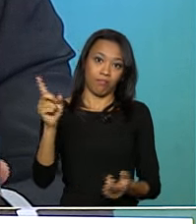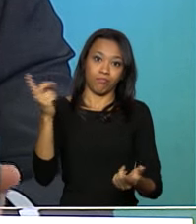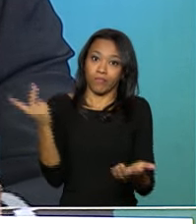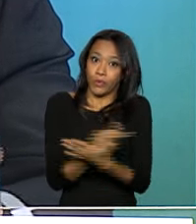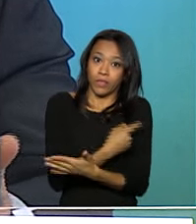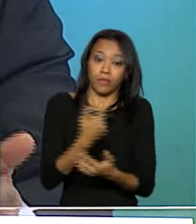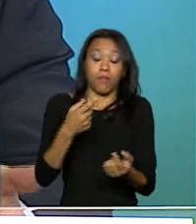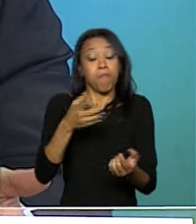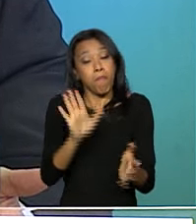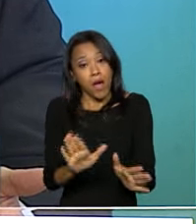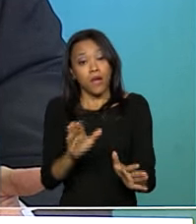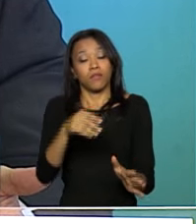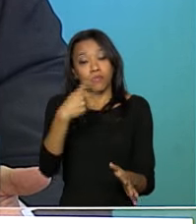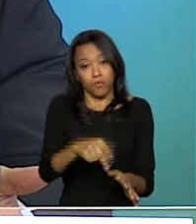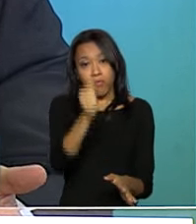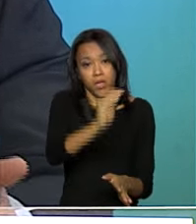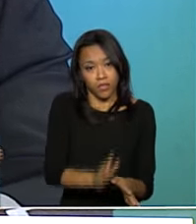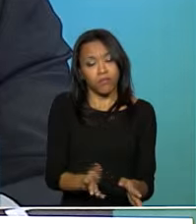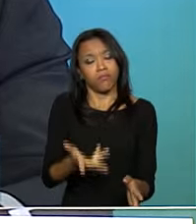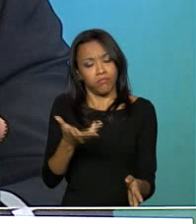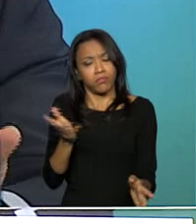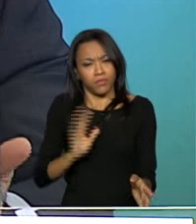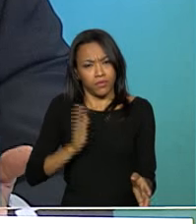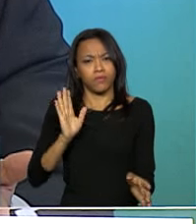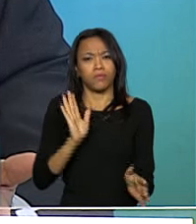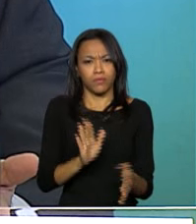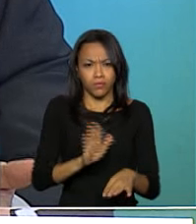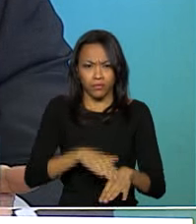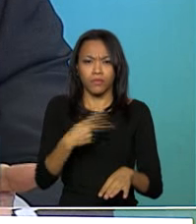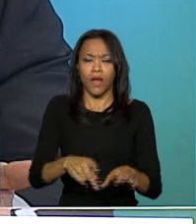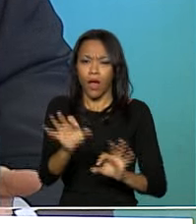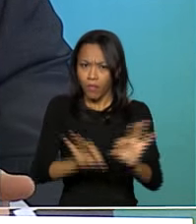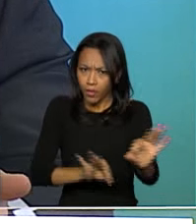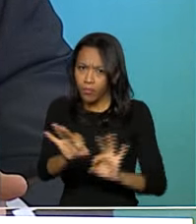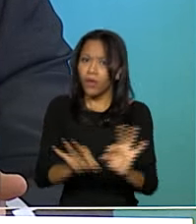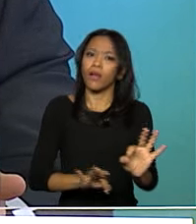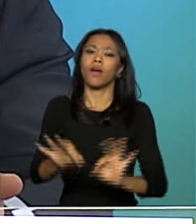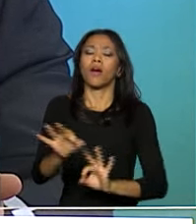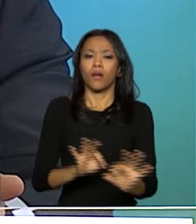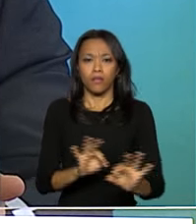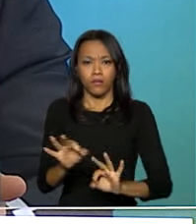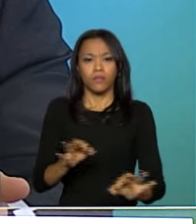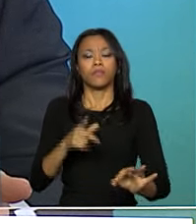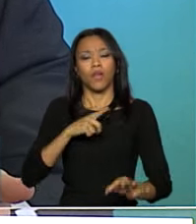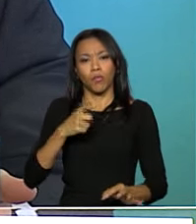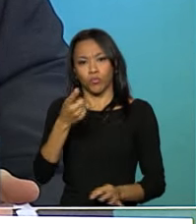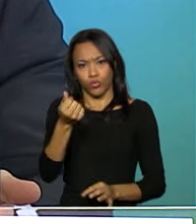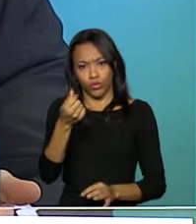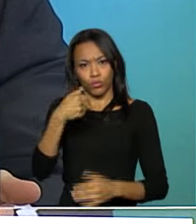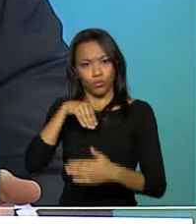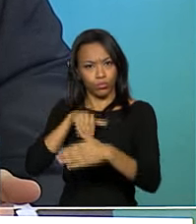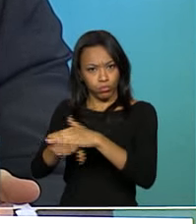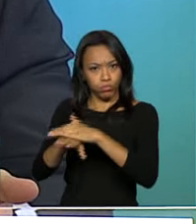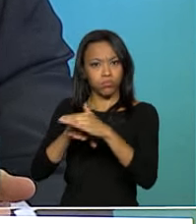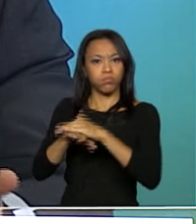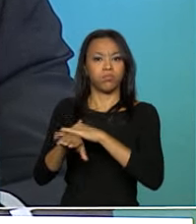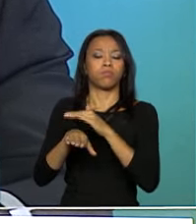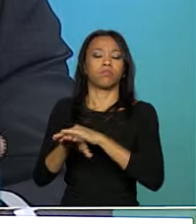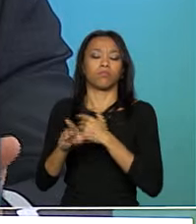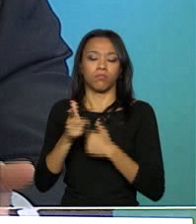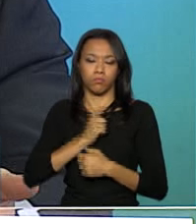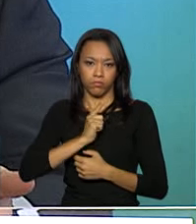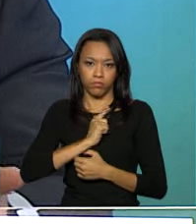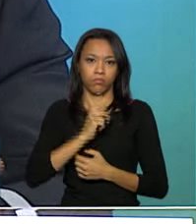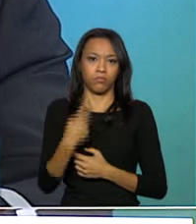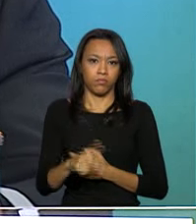enfrentar esse tipo de volatilidade nós temos uma elevado um elevado estoque de reservas internacionais que